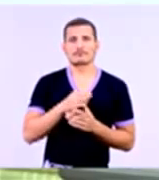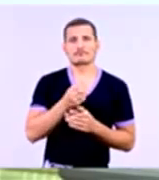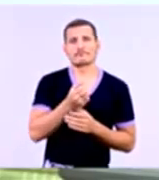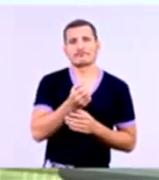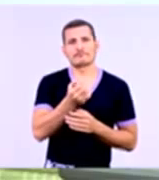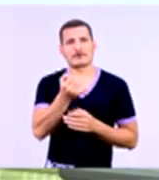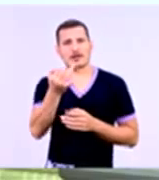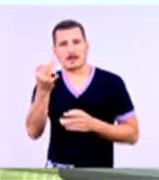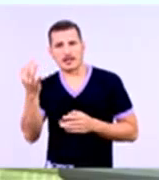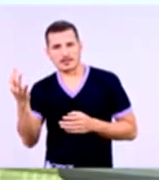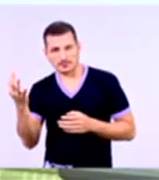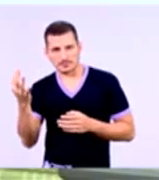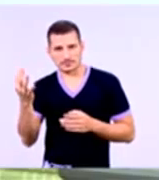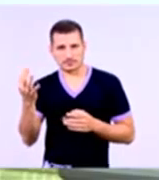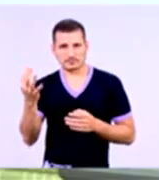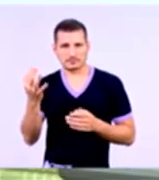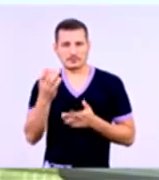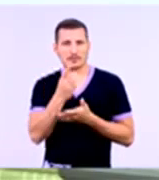declaração